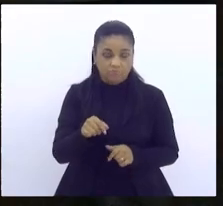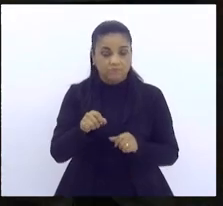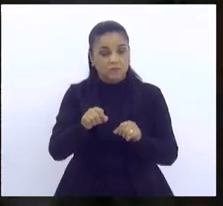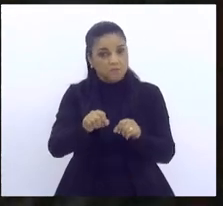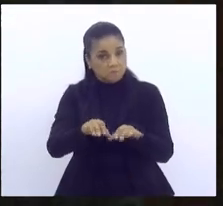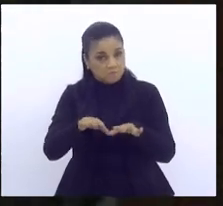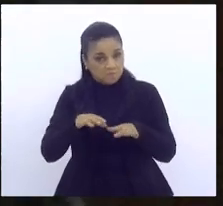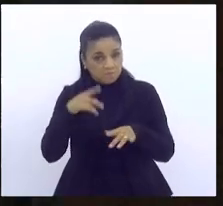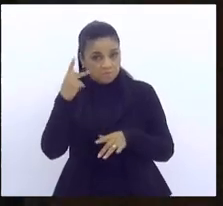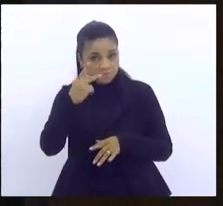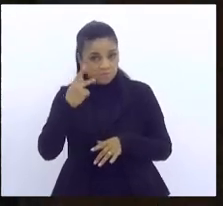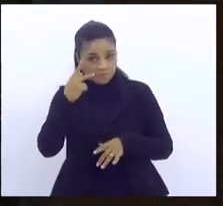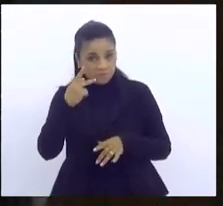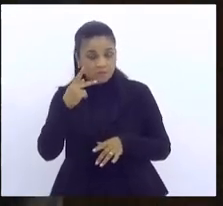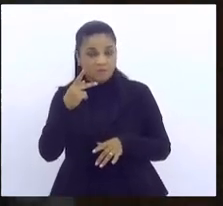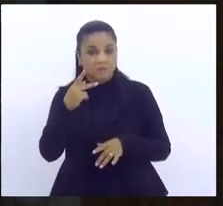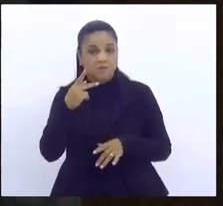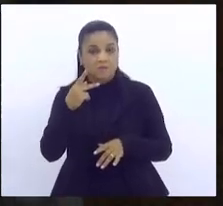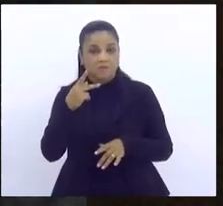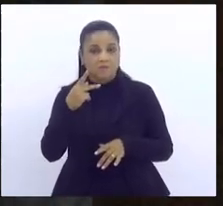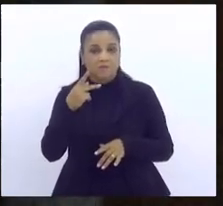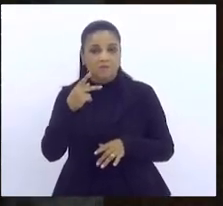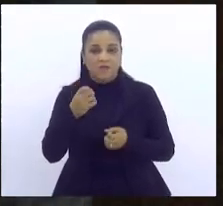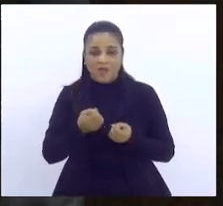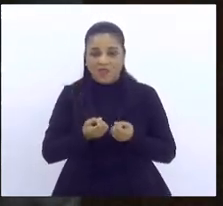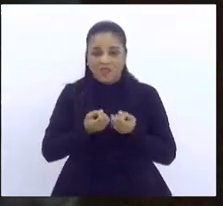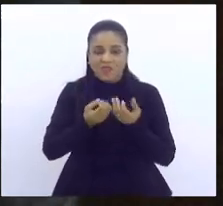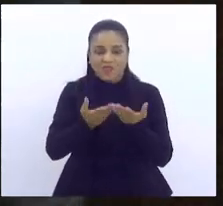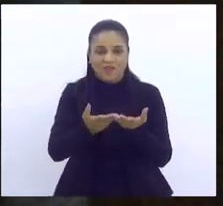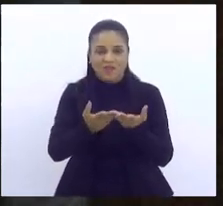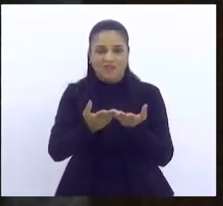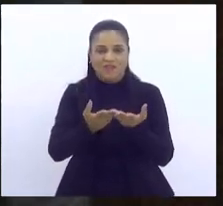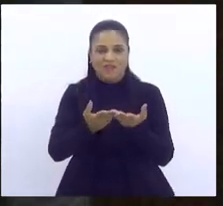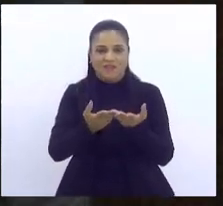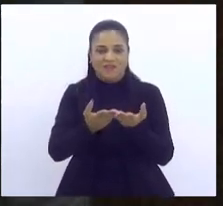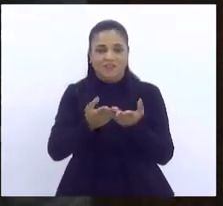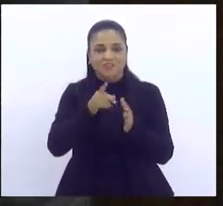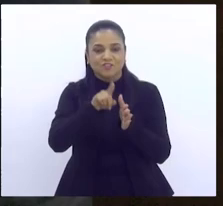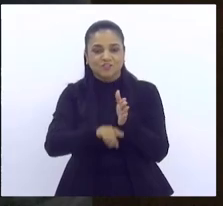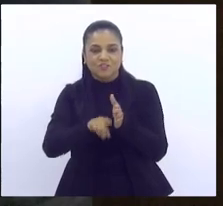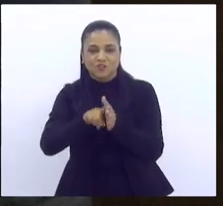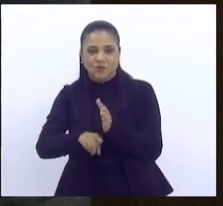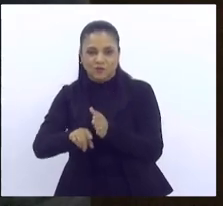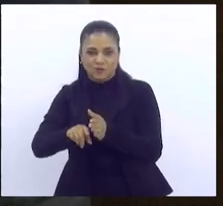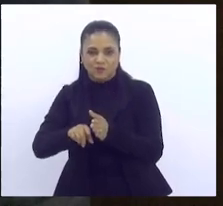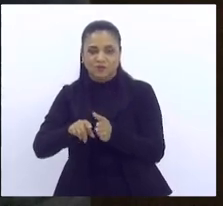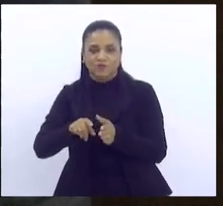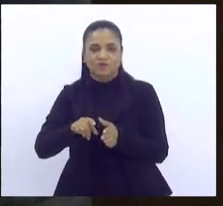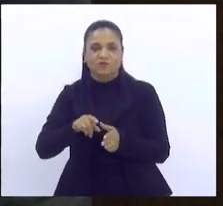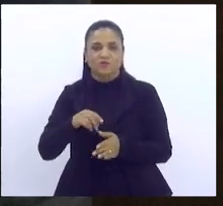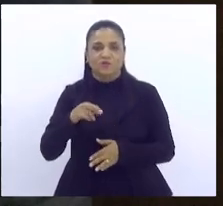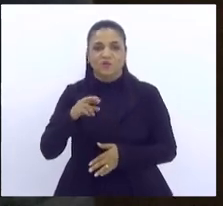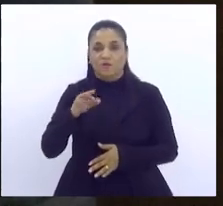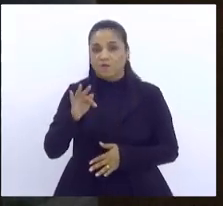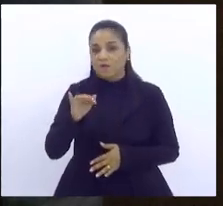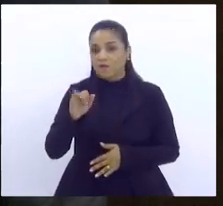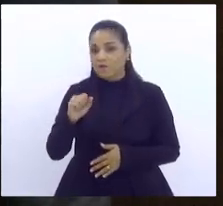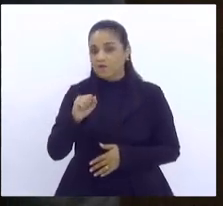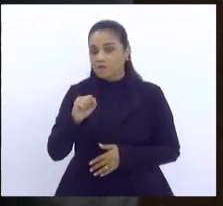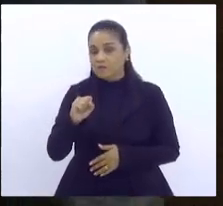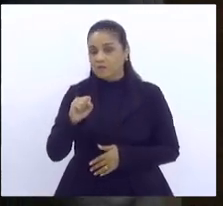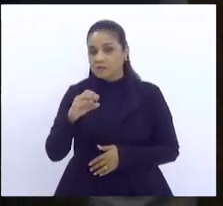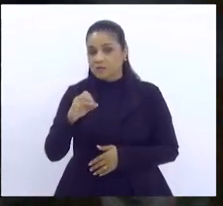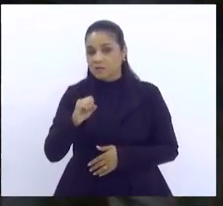Parlamento adora dar benefício fiscal. Nós já perdemos por ano de